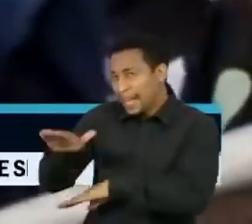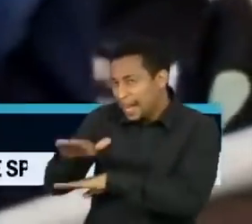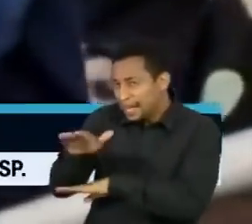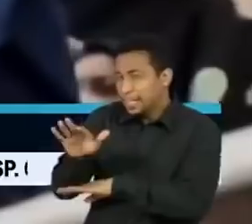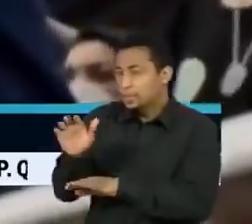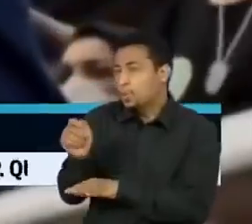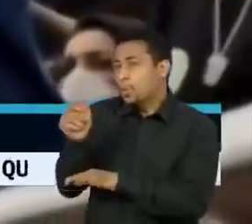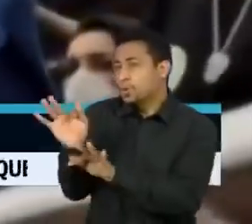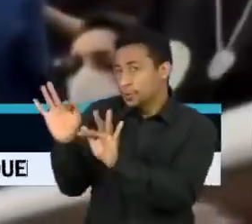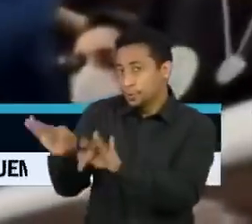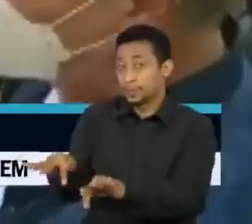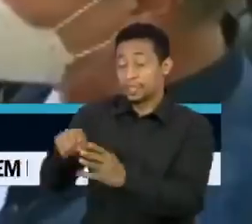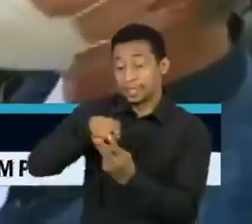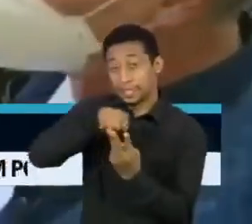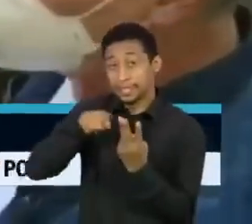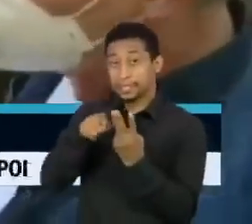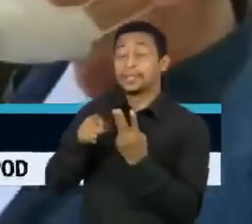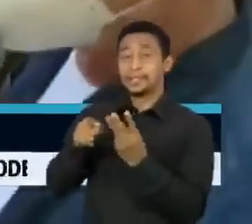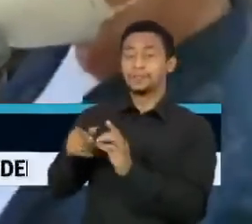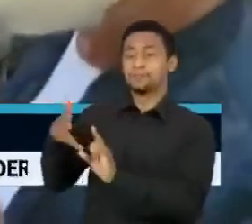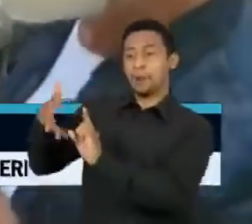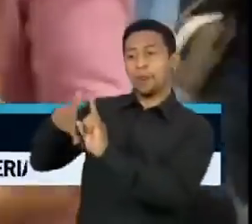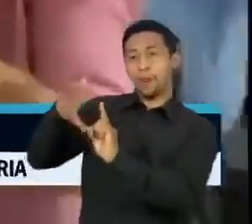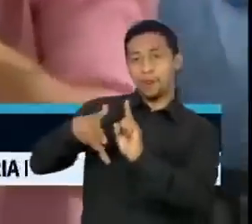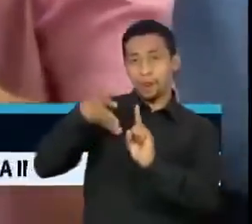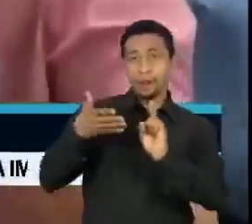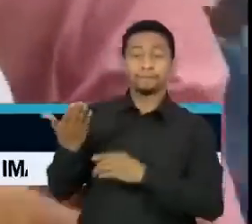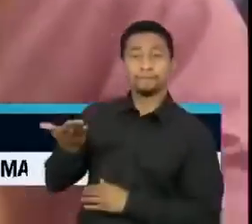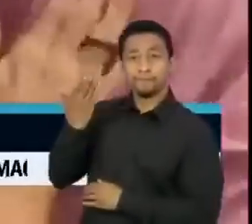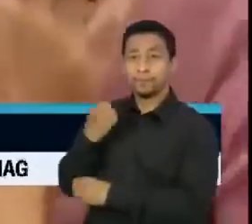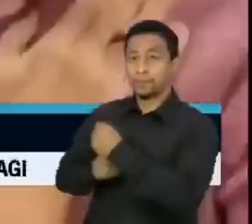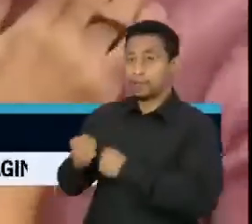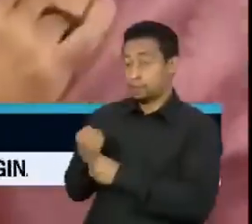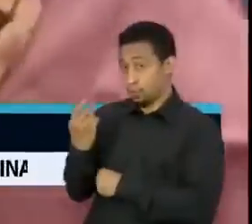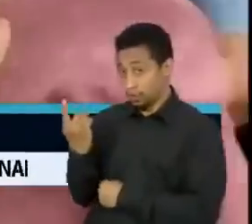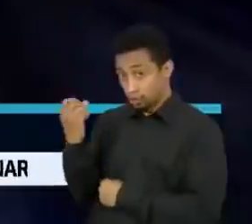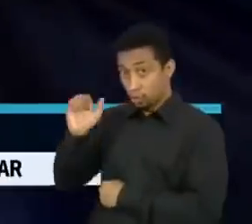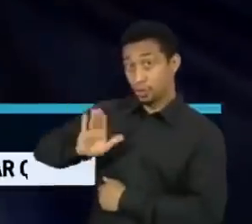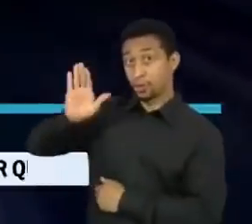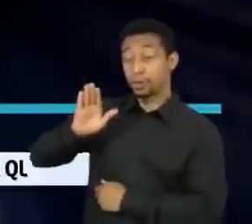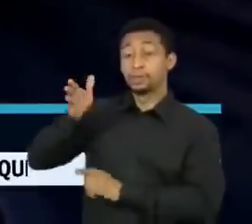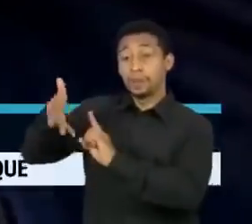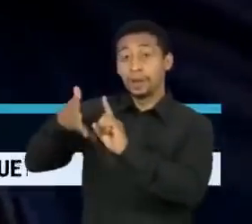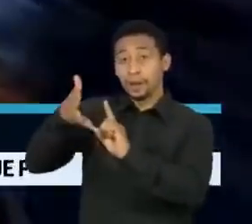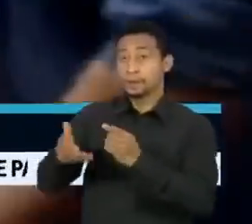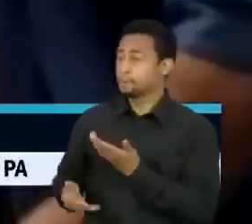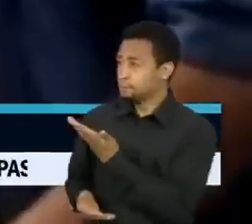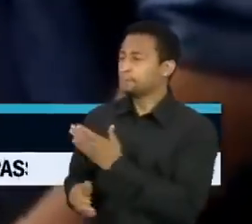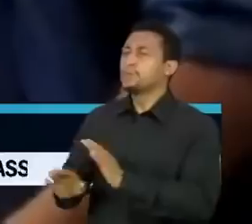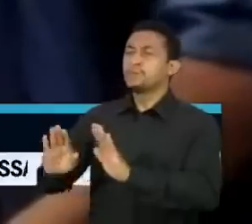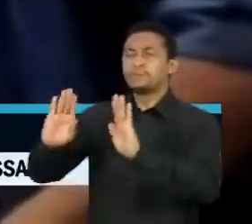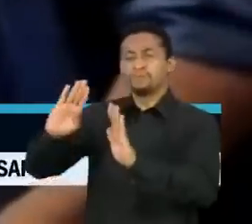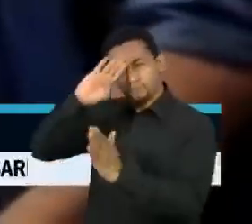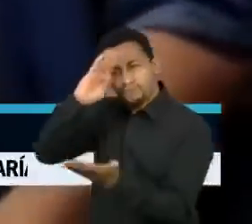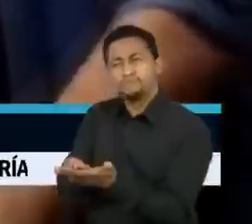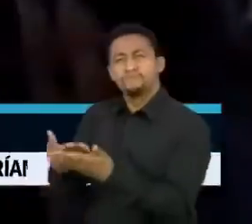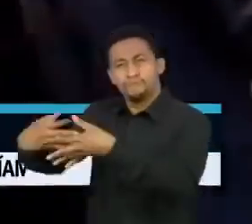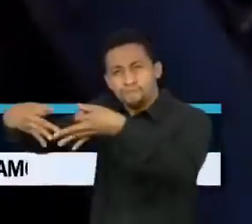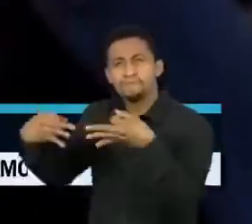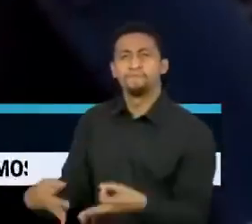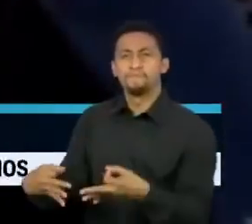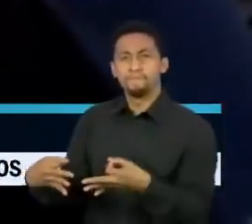3 candidatos que disputaram as eleições presidenciais de 2018 discursaram. Eu tenho certeza